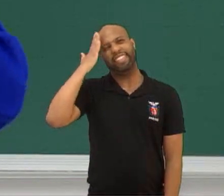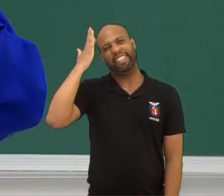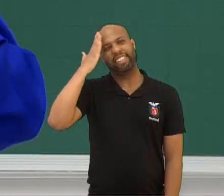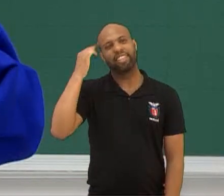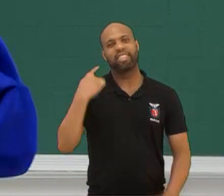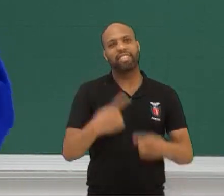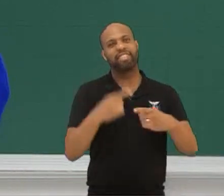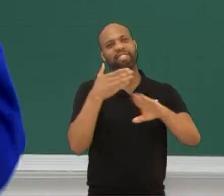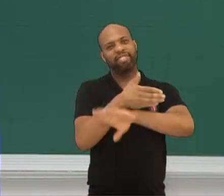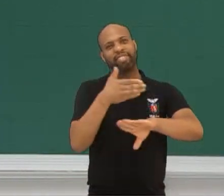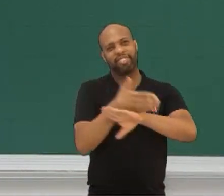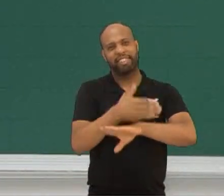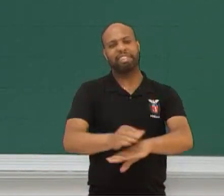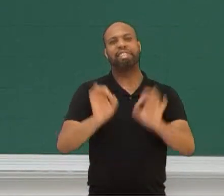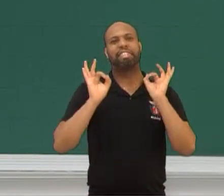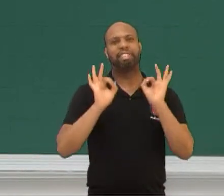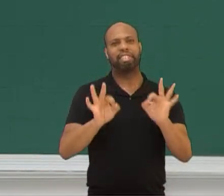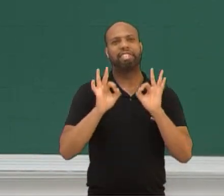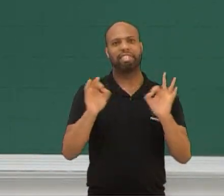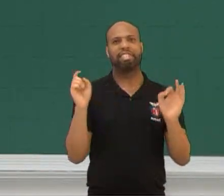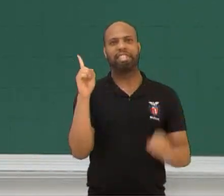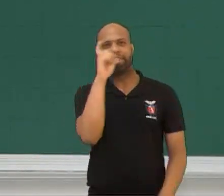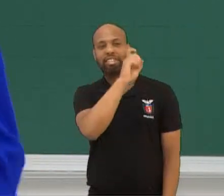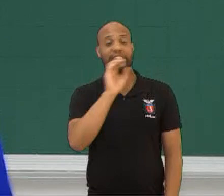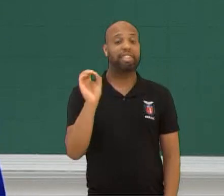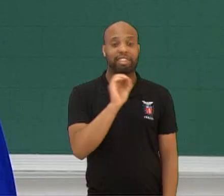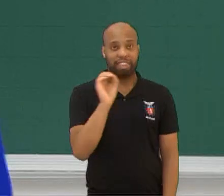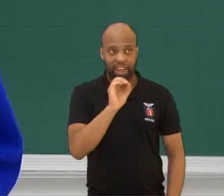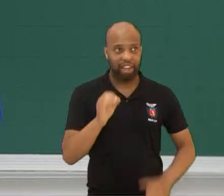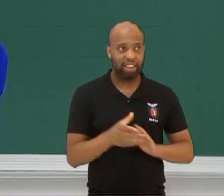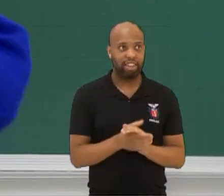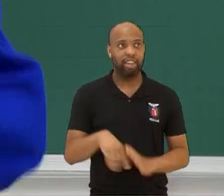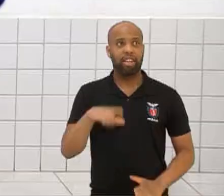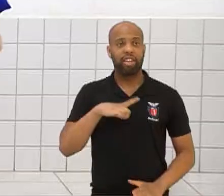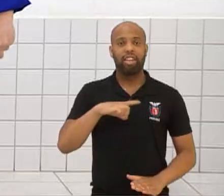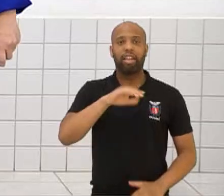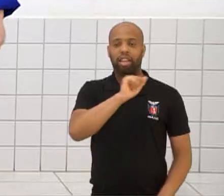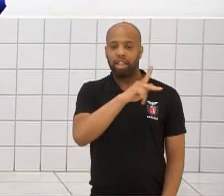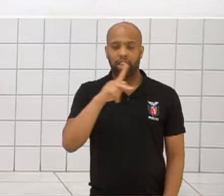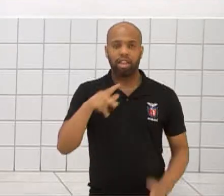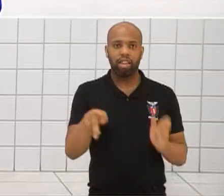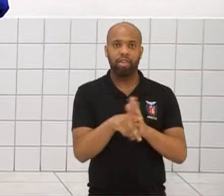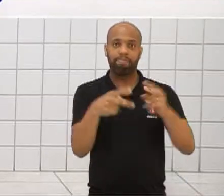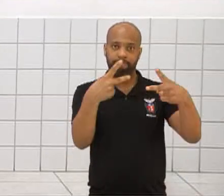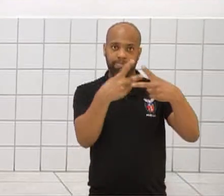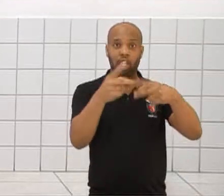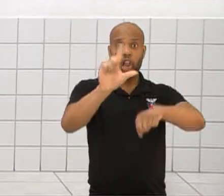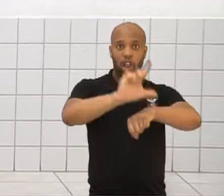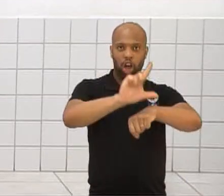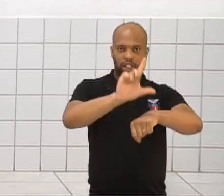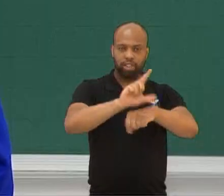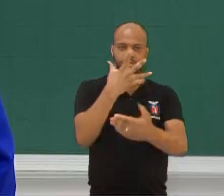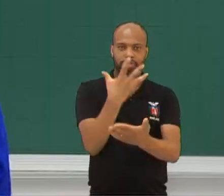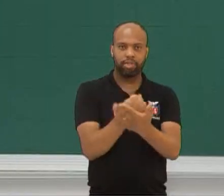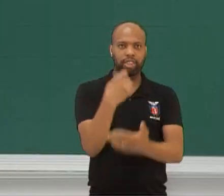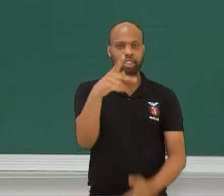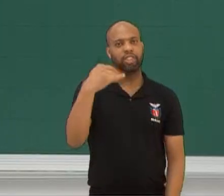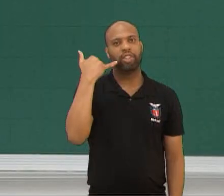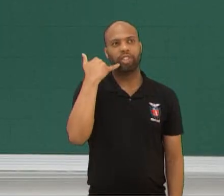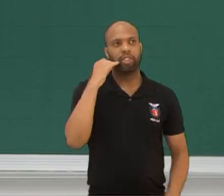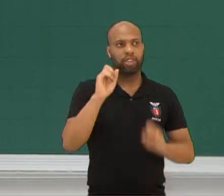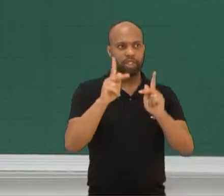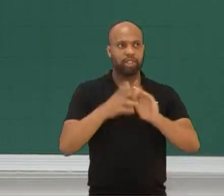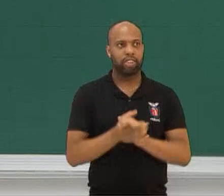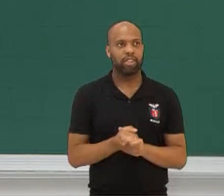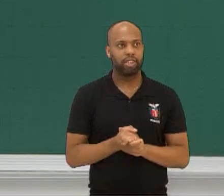acessar, tenho certeza que ninguém mais tem dificuldade pelos aplicativos da sua loja, do seu celular.